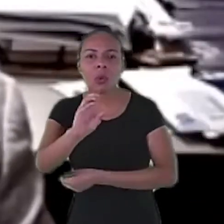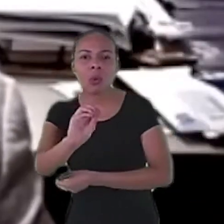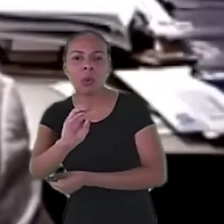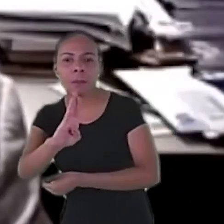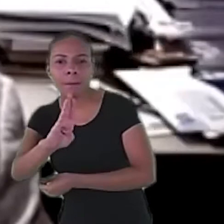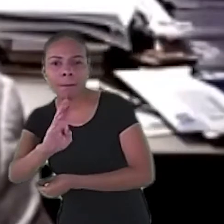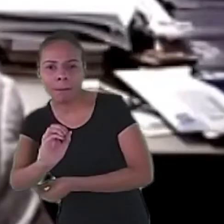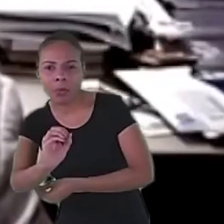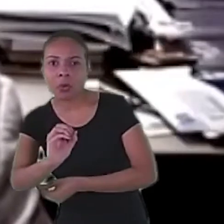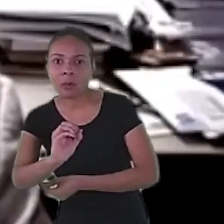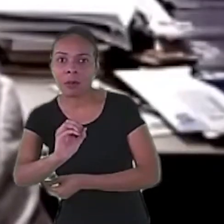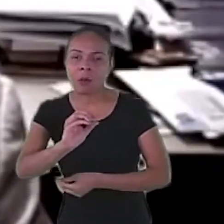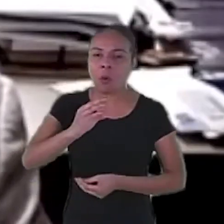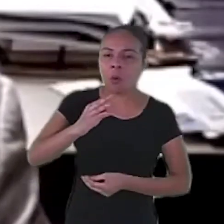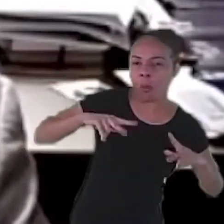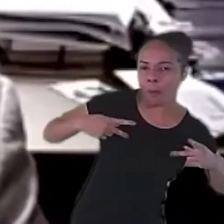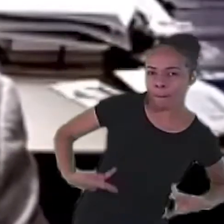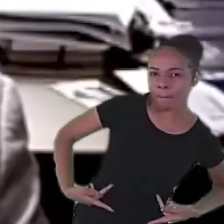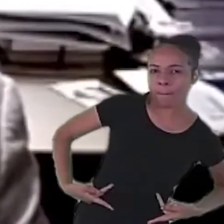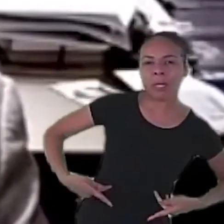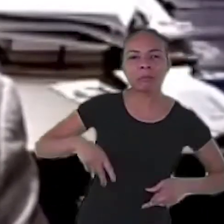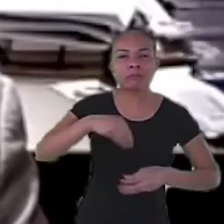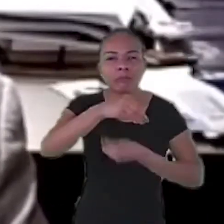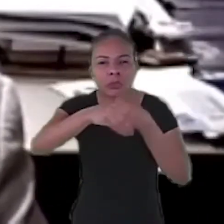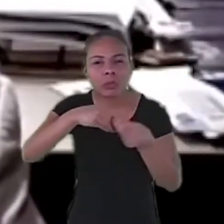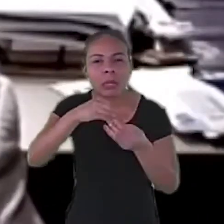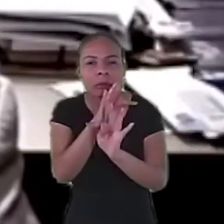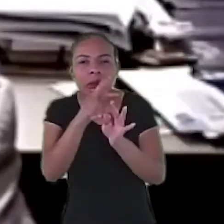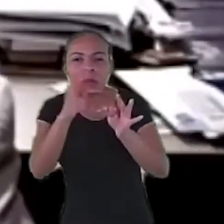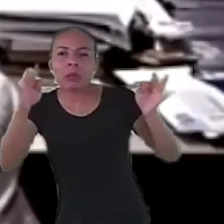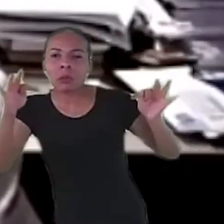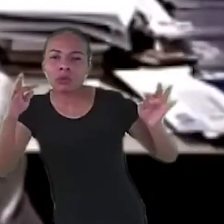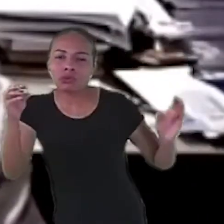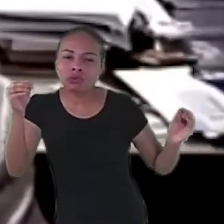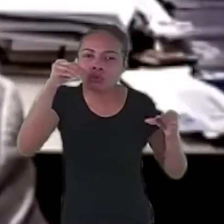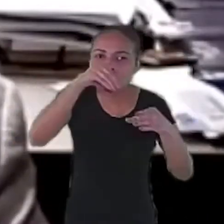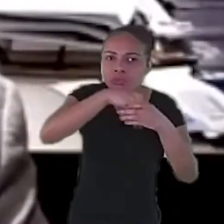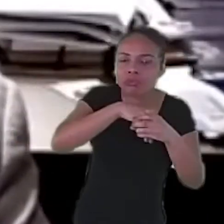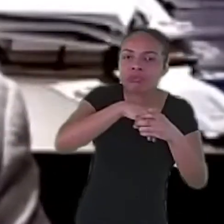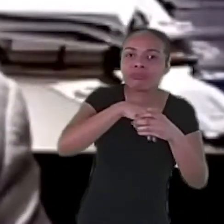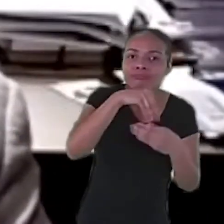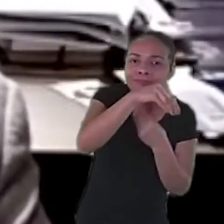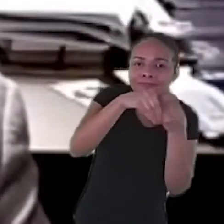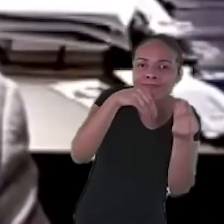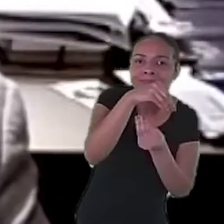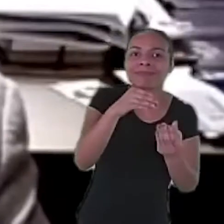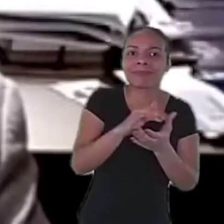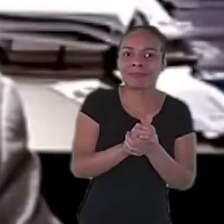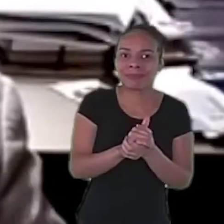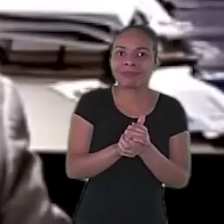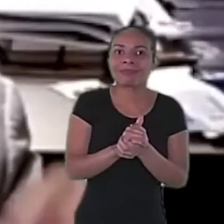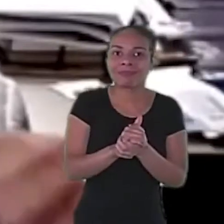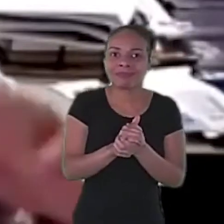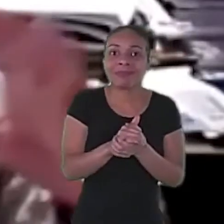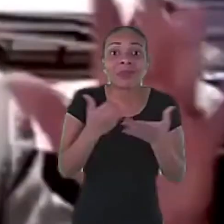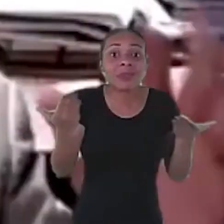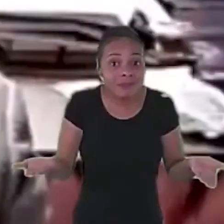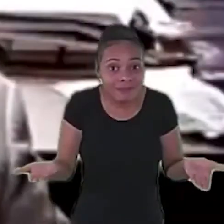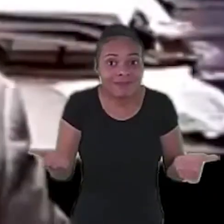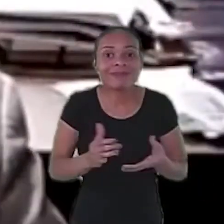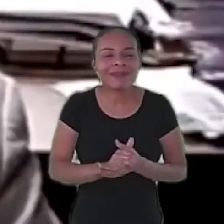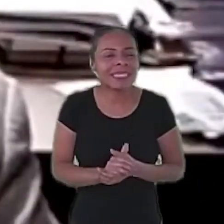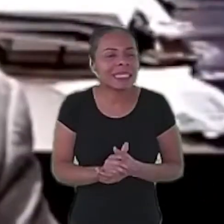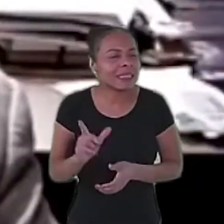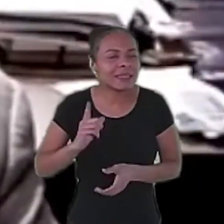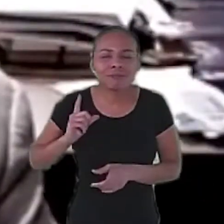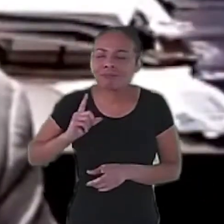oferece de uma espécie que seria parte humana e parte de outro animal? Ou seja, todos